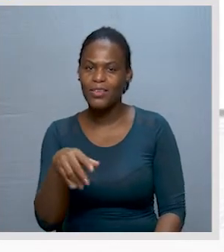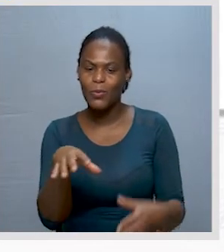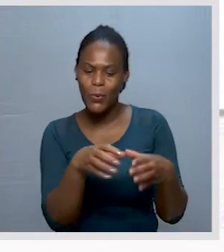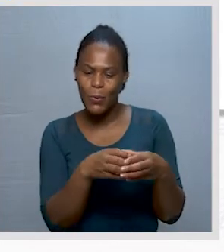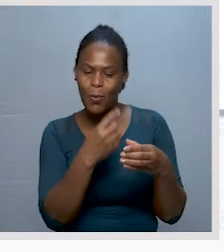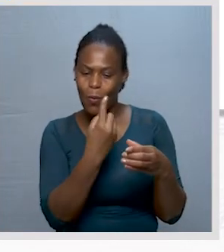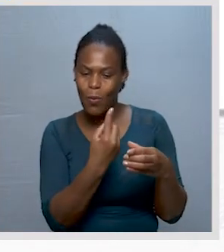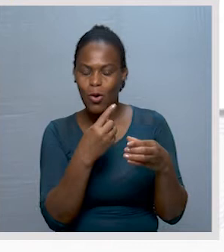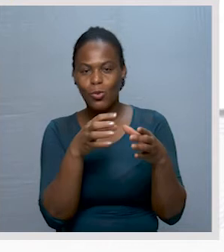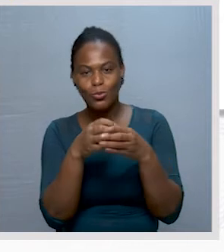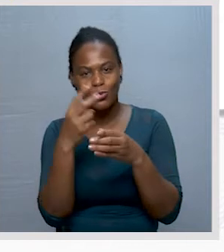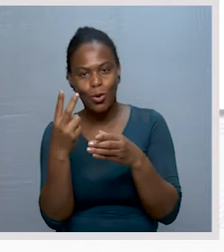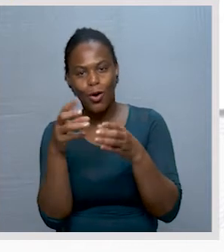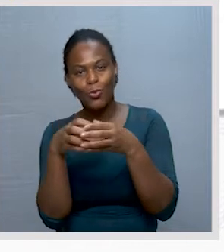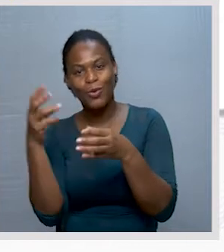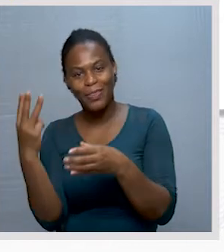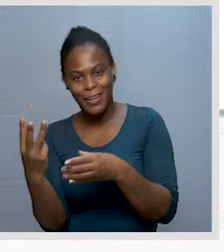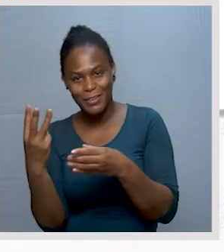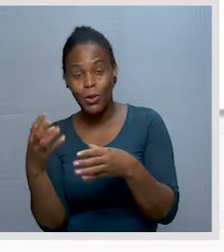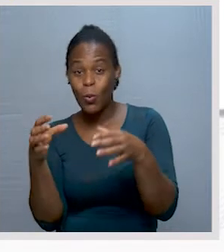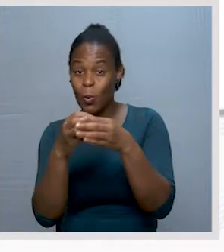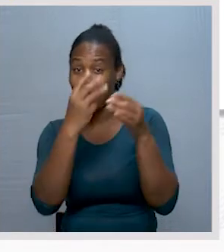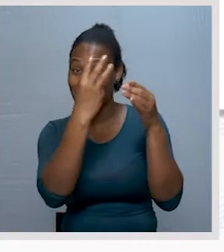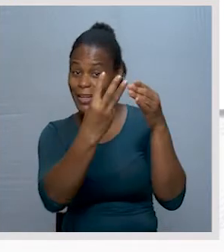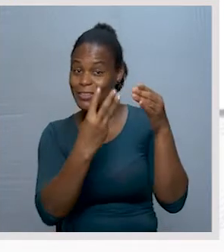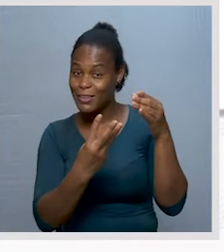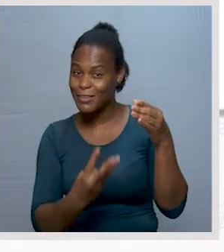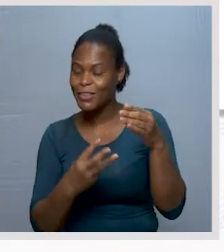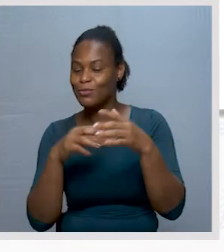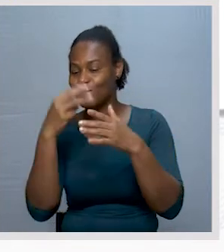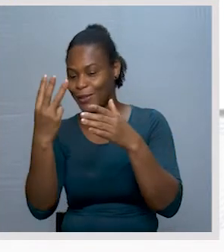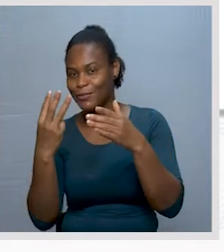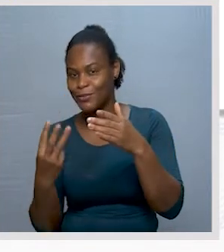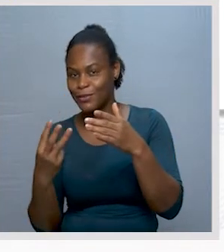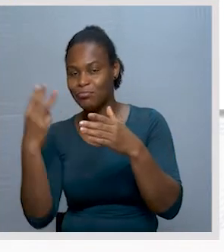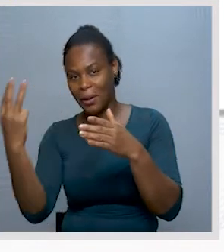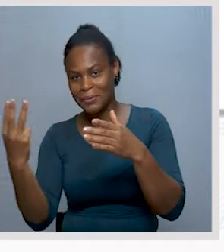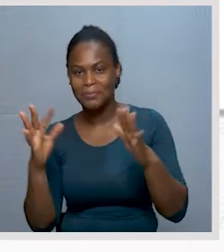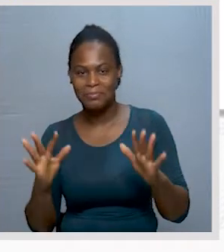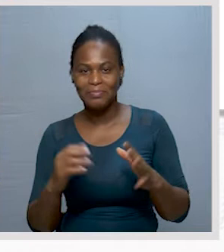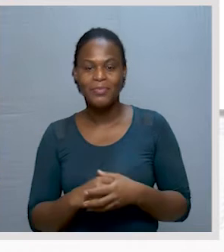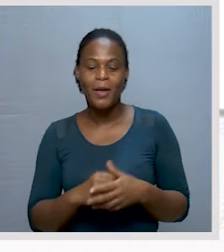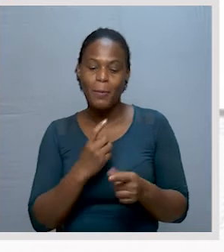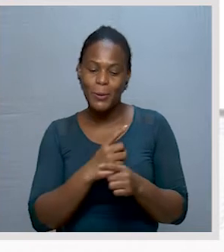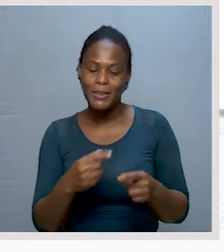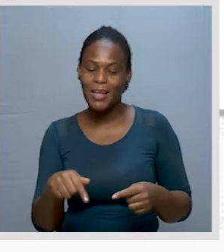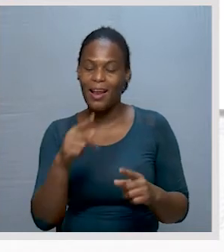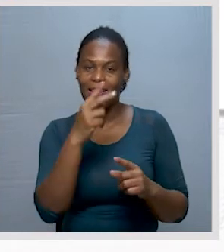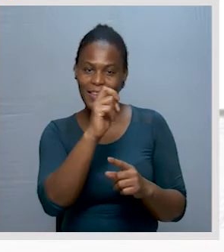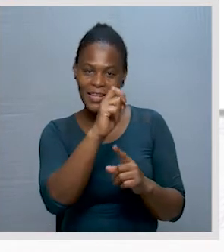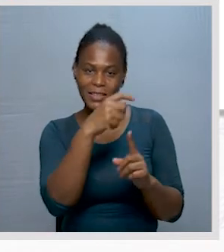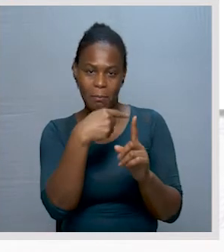2 grupos, 3 grupos de 3. Por isso é que temos 3